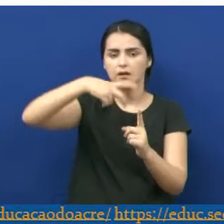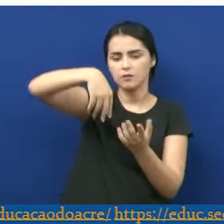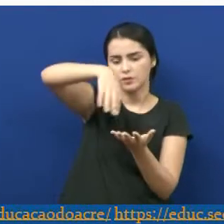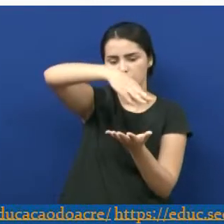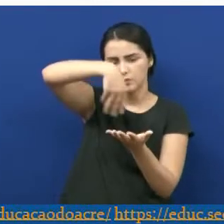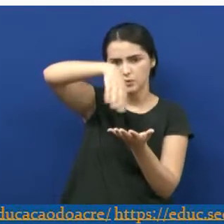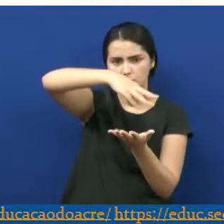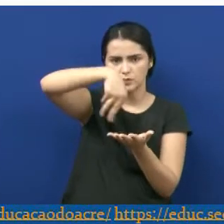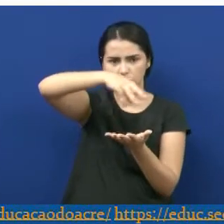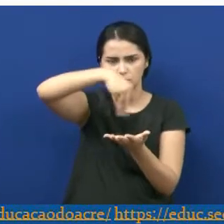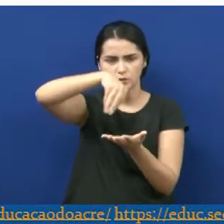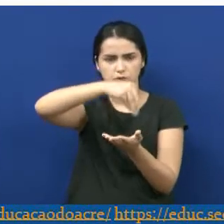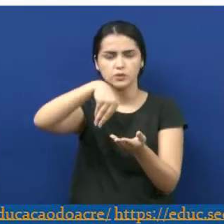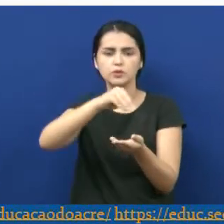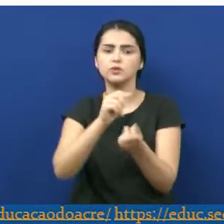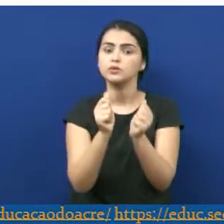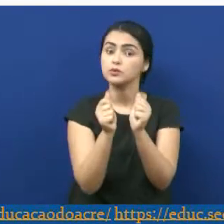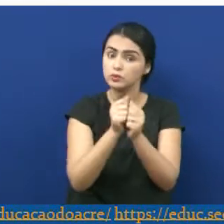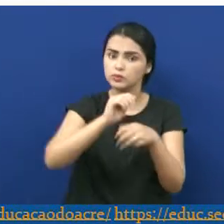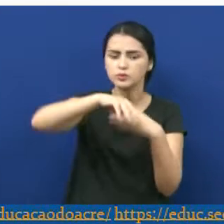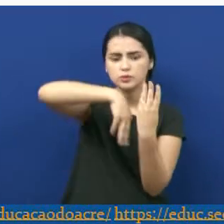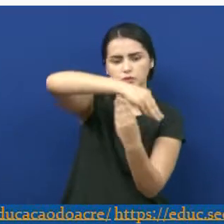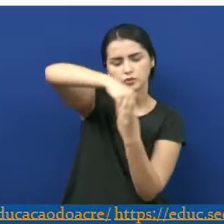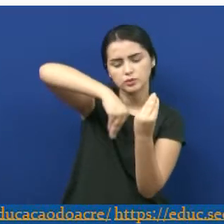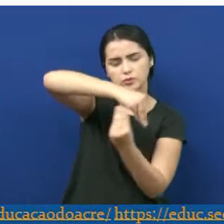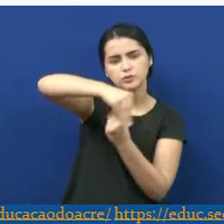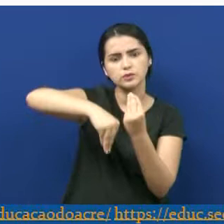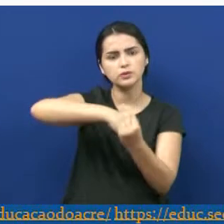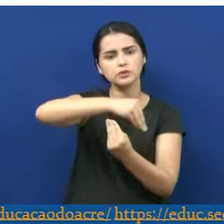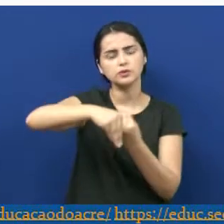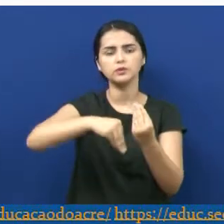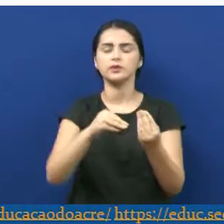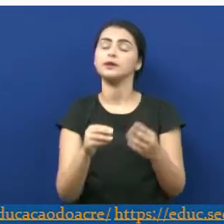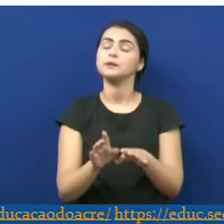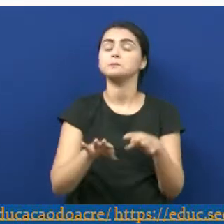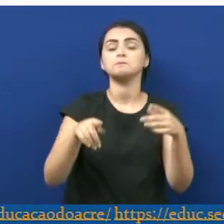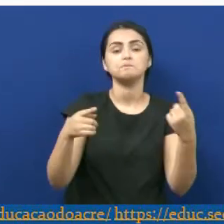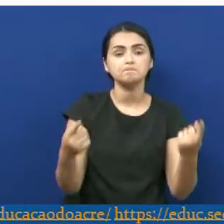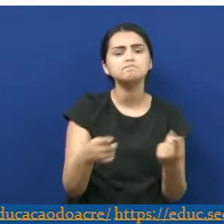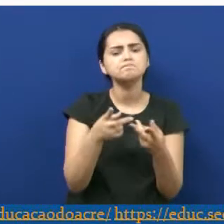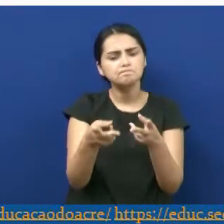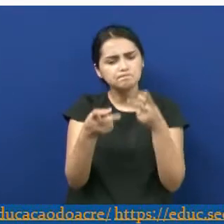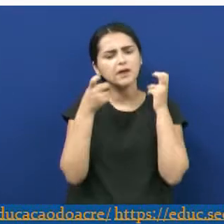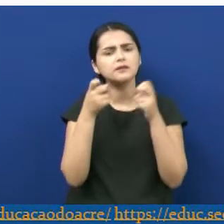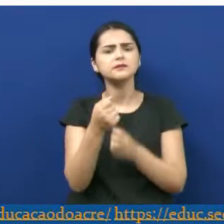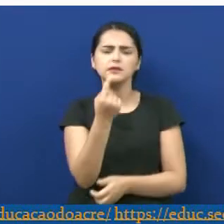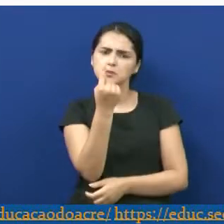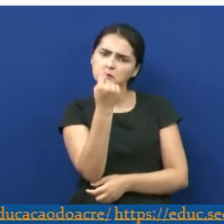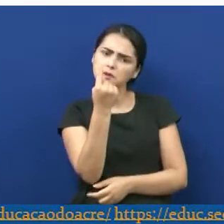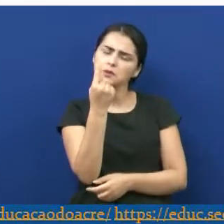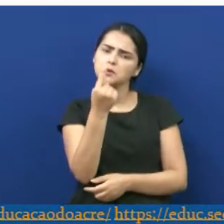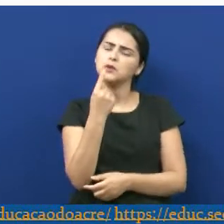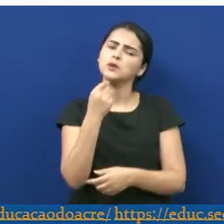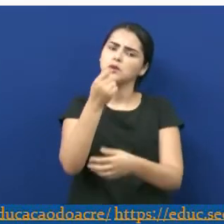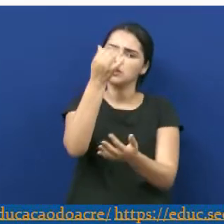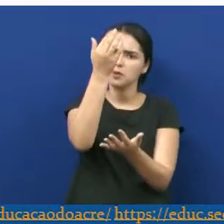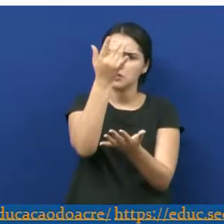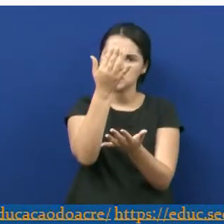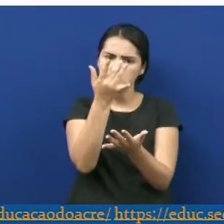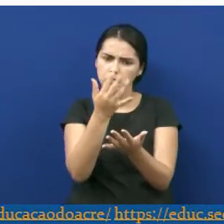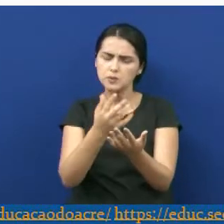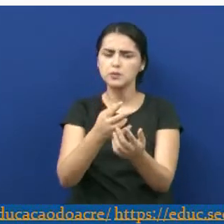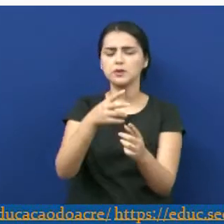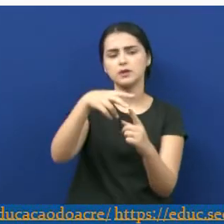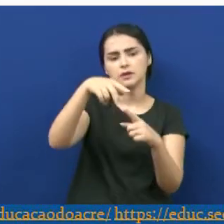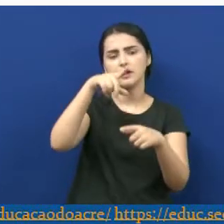temos outros componentes que fazem parte daquela solução. No entanto, você observa apenas um aspecto em toda a sua extensão. Tem